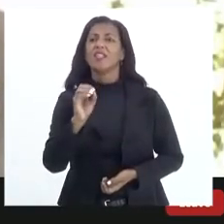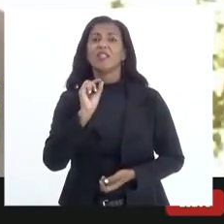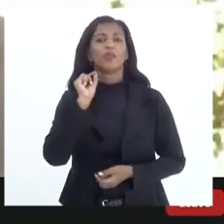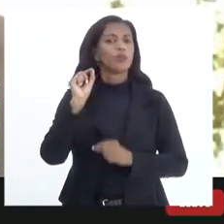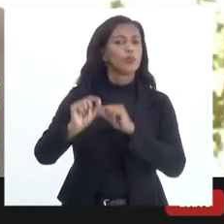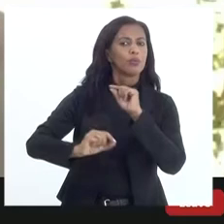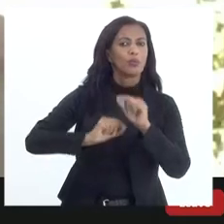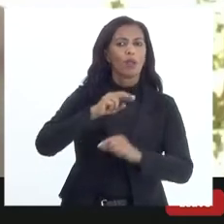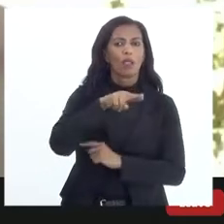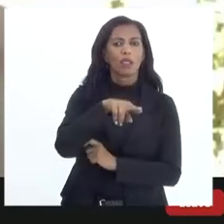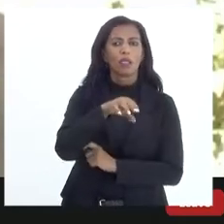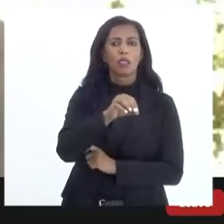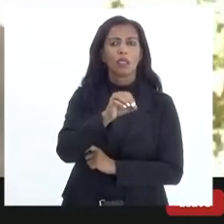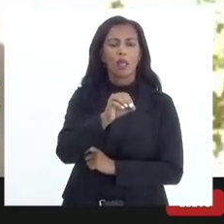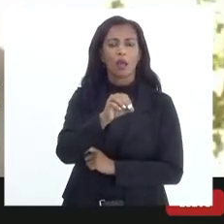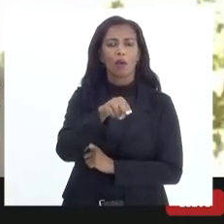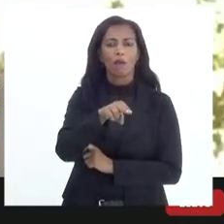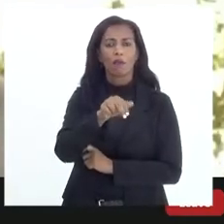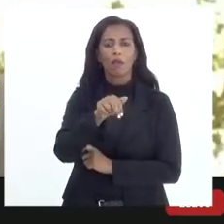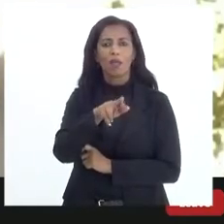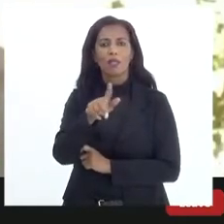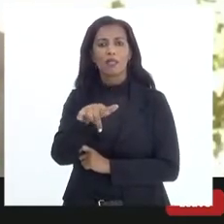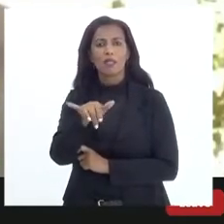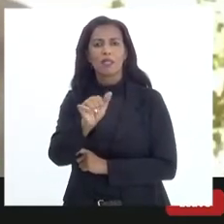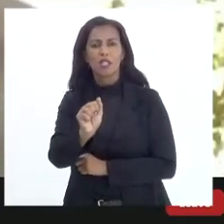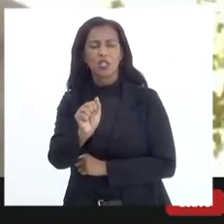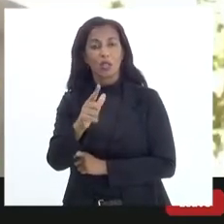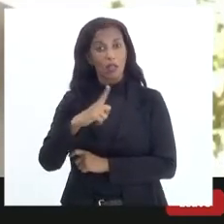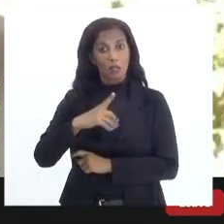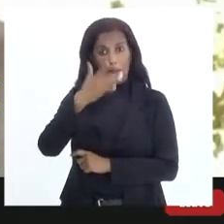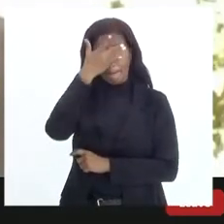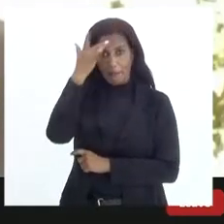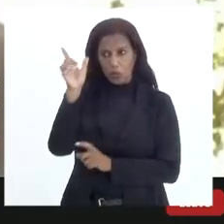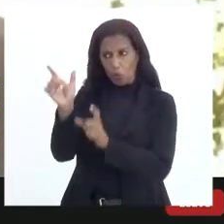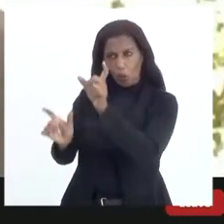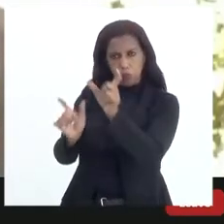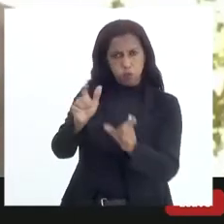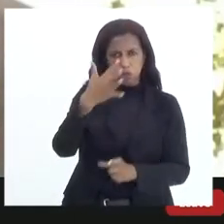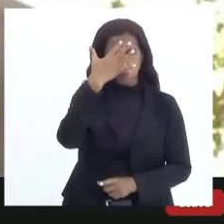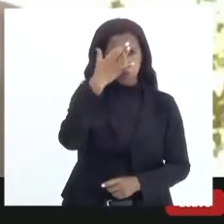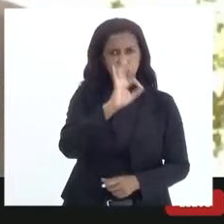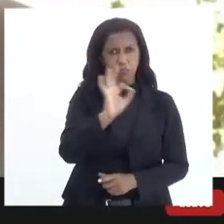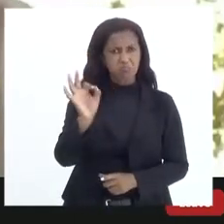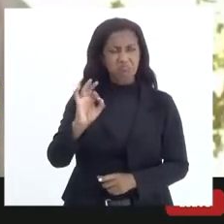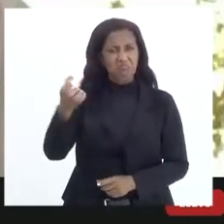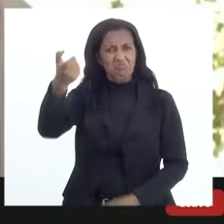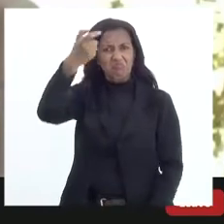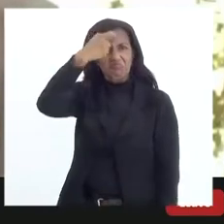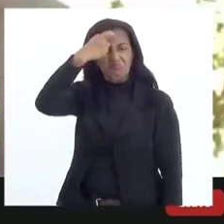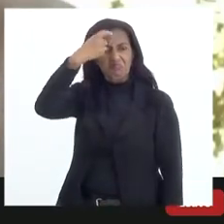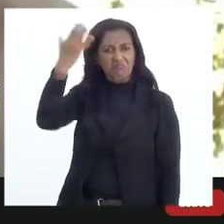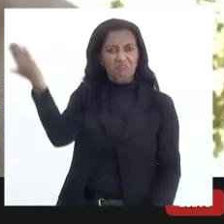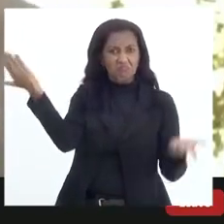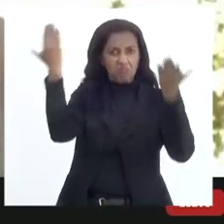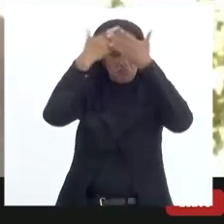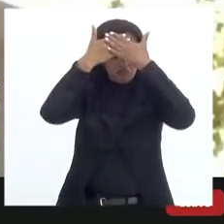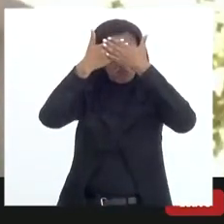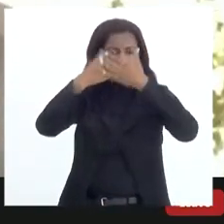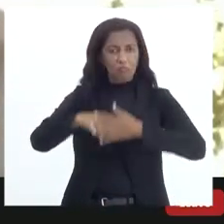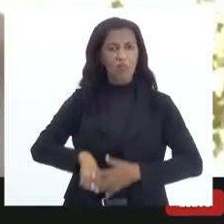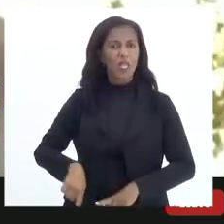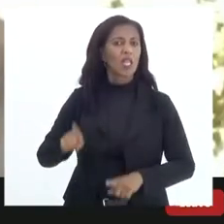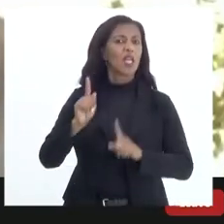chama-se neonazistas. E tem pessoas que não entendem que os neonazistas, eles sacralizam